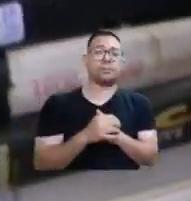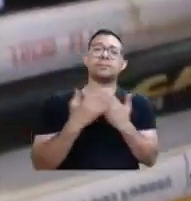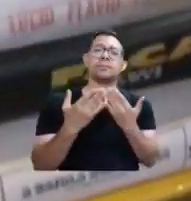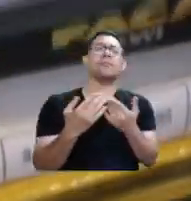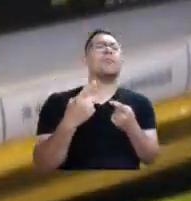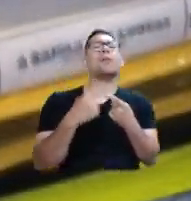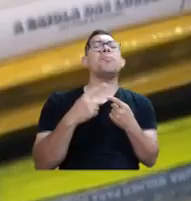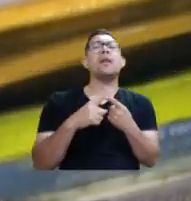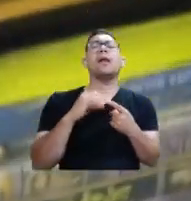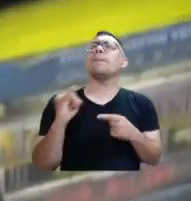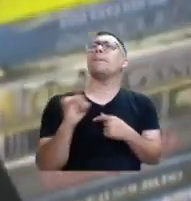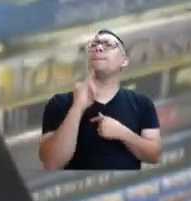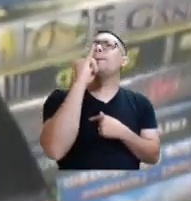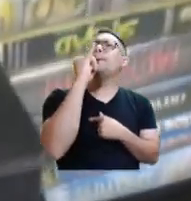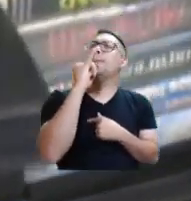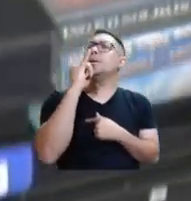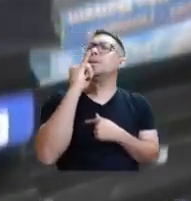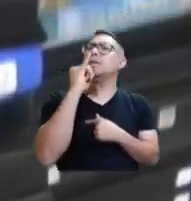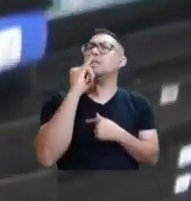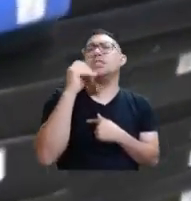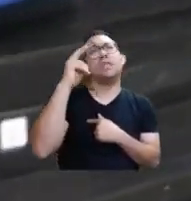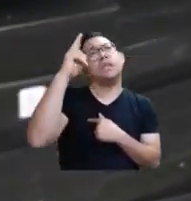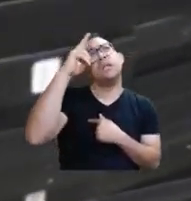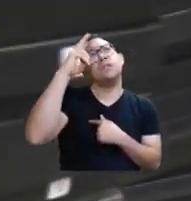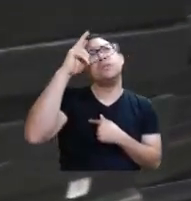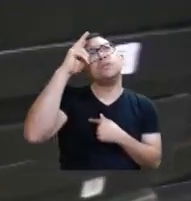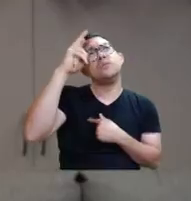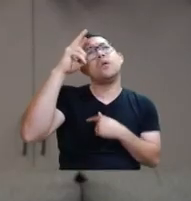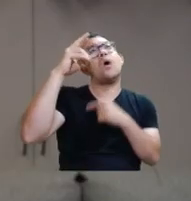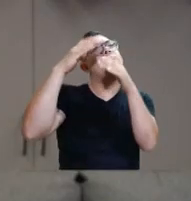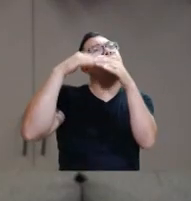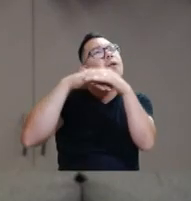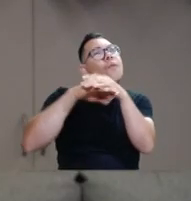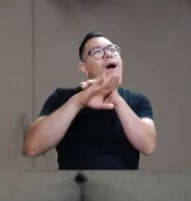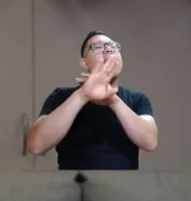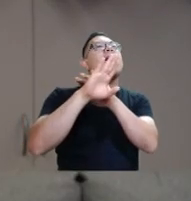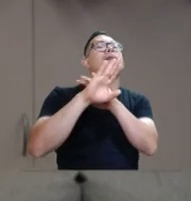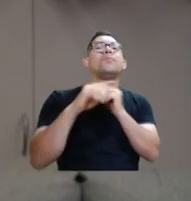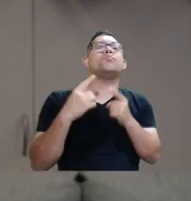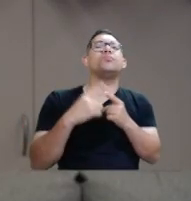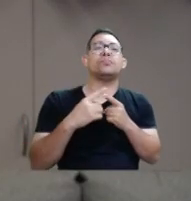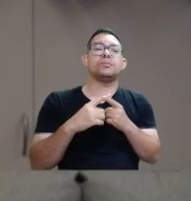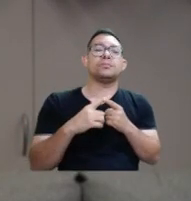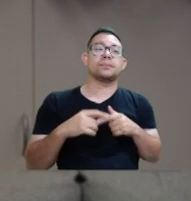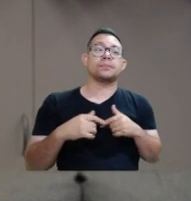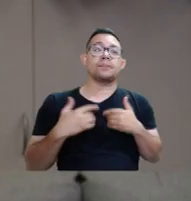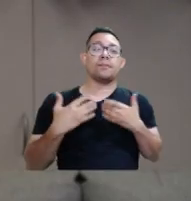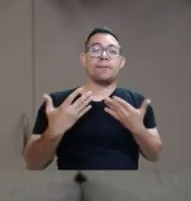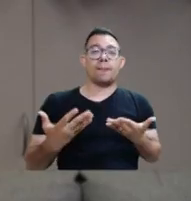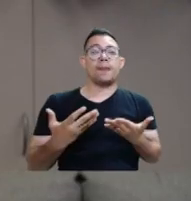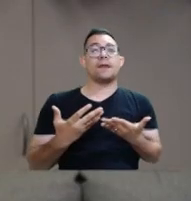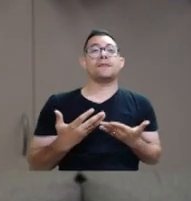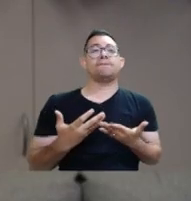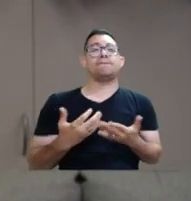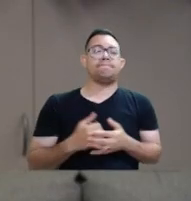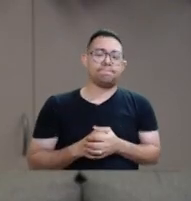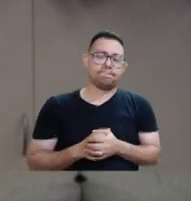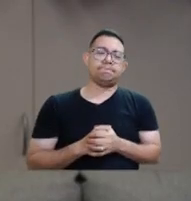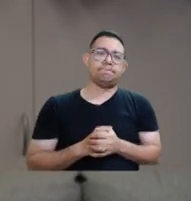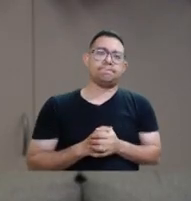cidade por meio do acervo da locadora. Qual que é a importância do resgate e de se manter